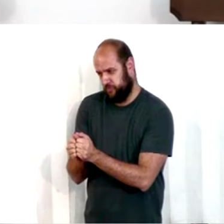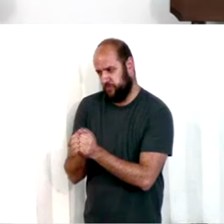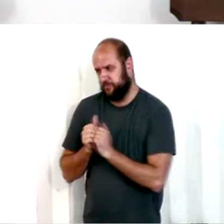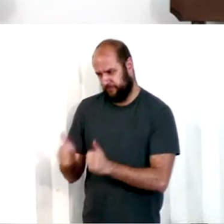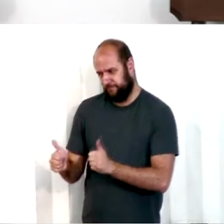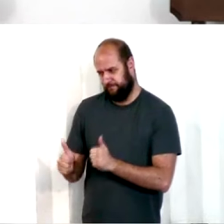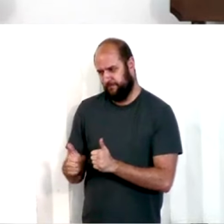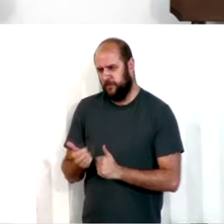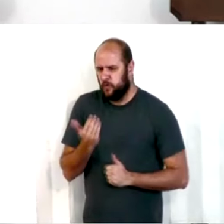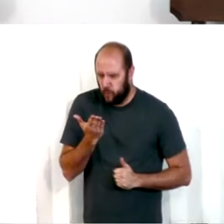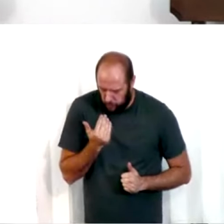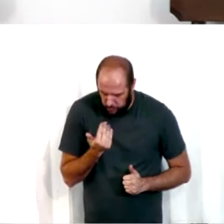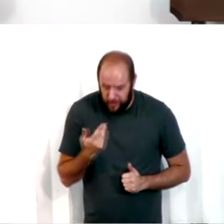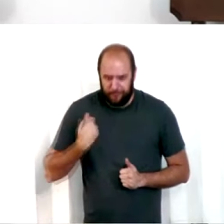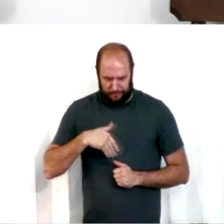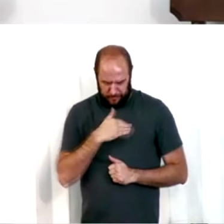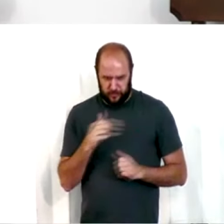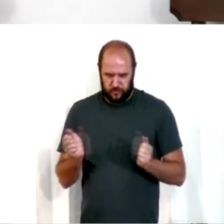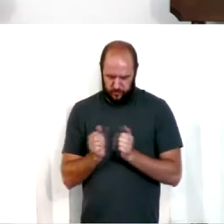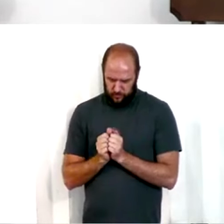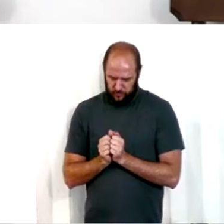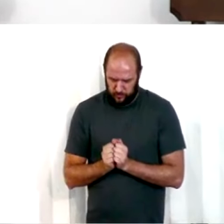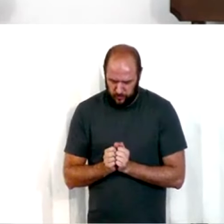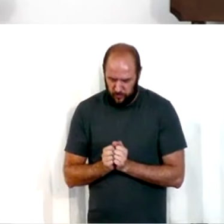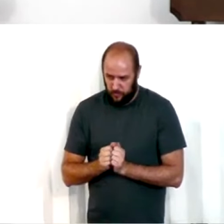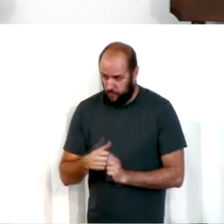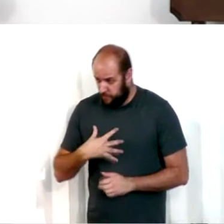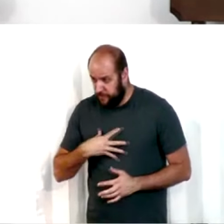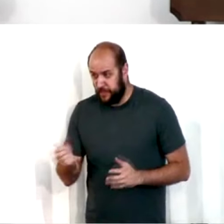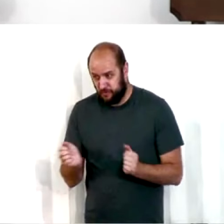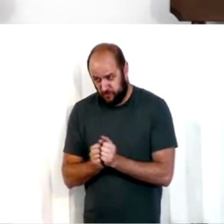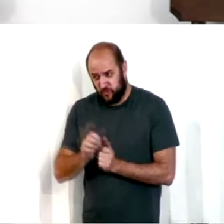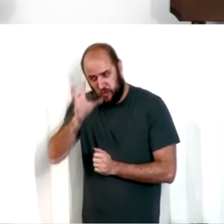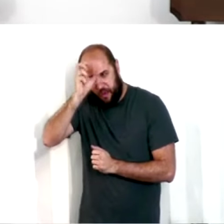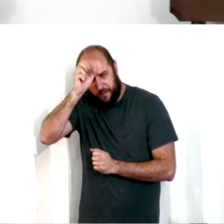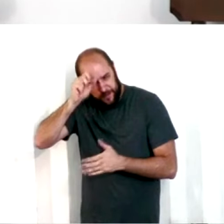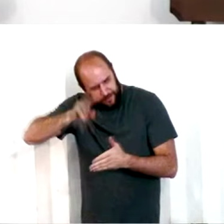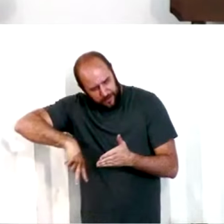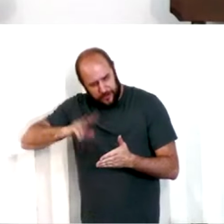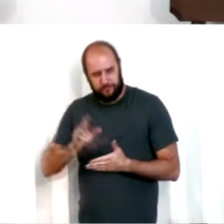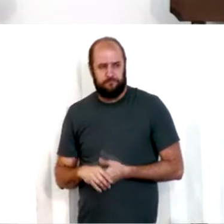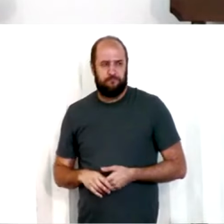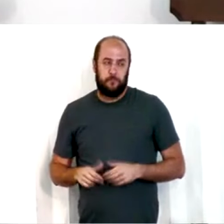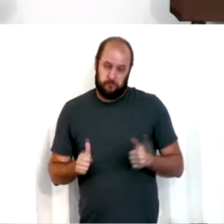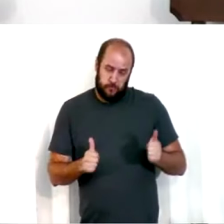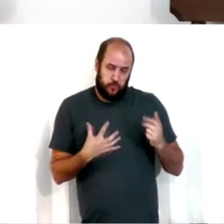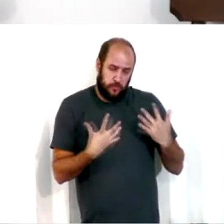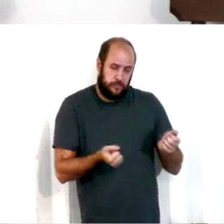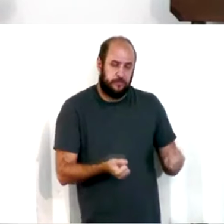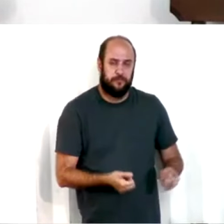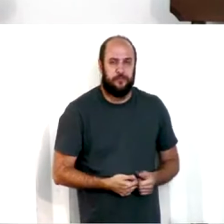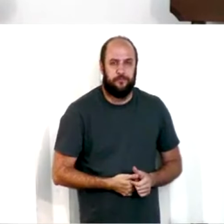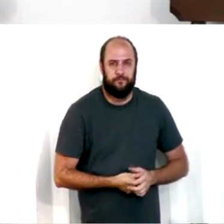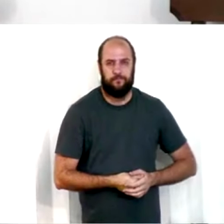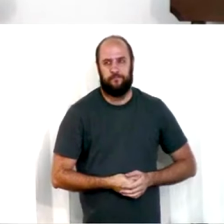Dá comida para a gente e bota o meu menino junto para aprender com vocês. E ela aceitou.